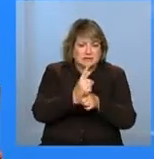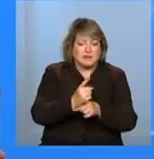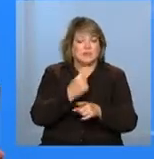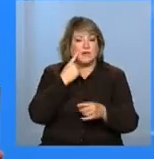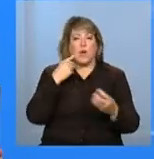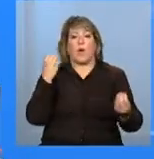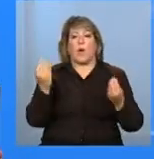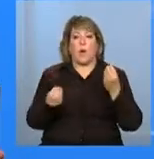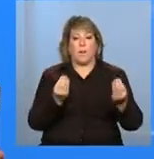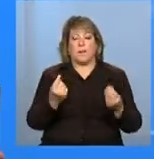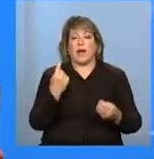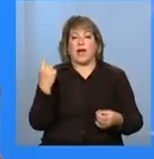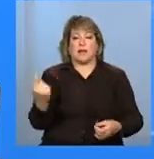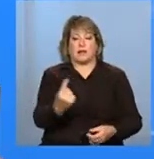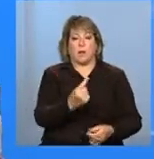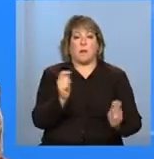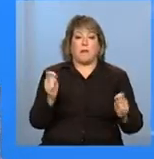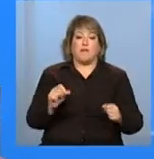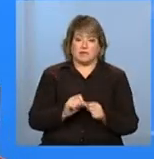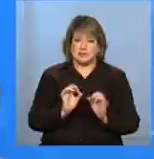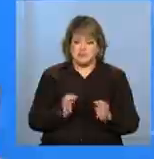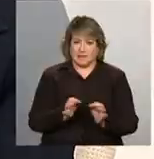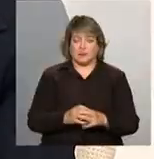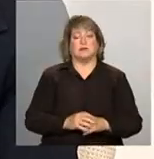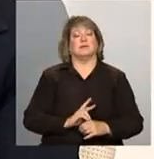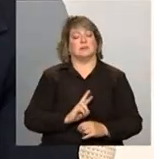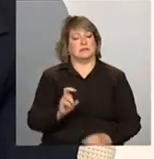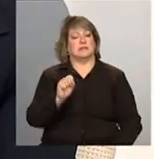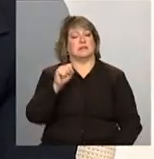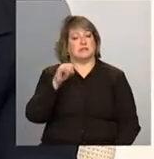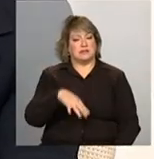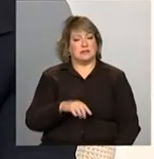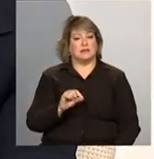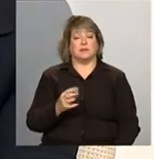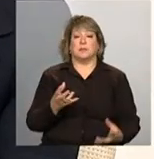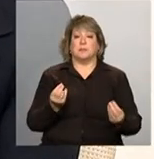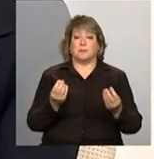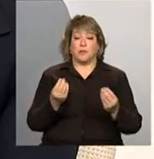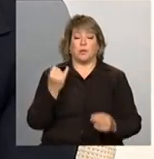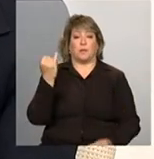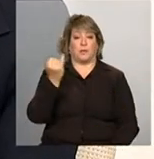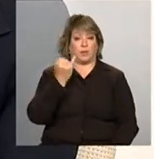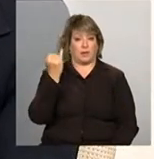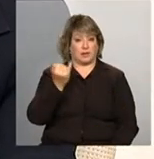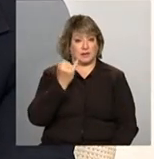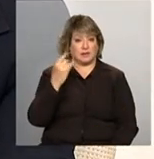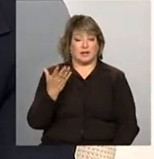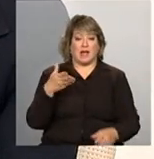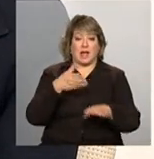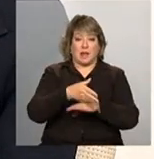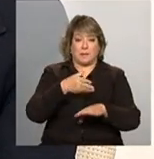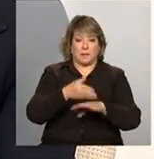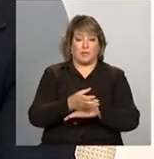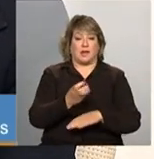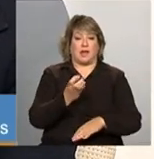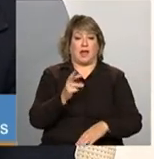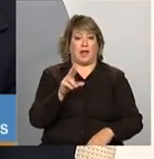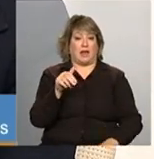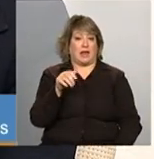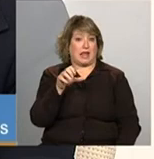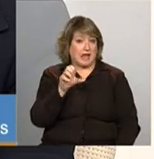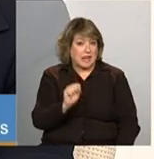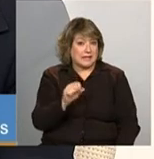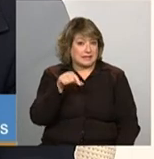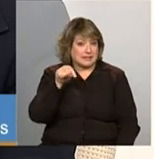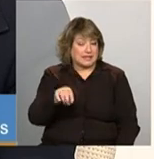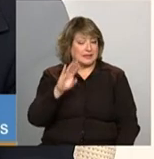determinar cada qual o que pode fazer? Isso mesmo, é de extrema importância a participação dos CRAS. E os